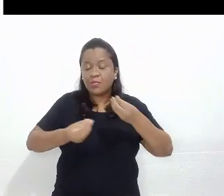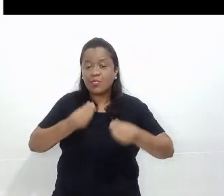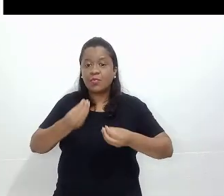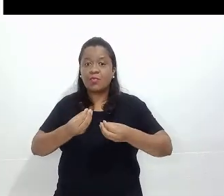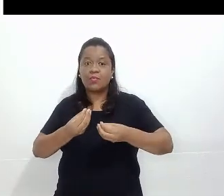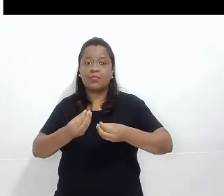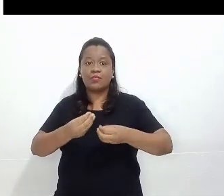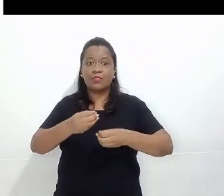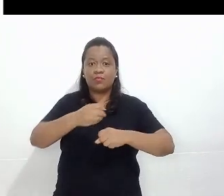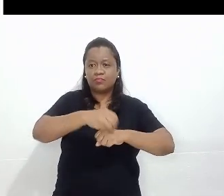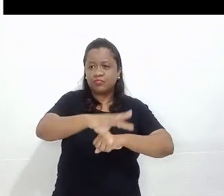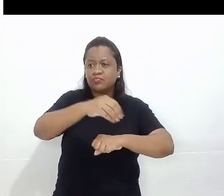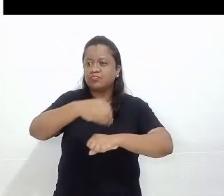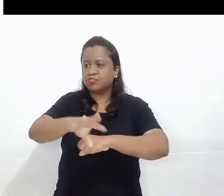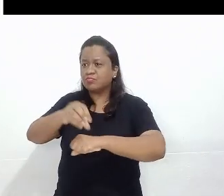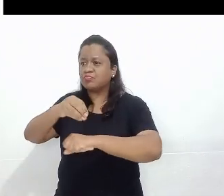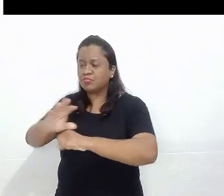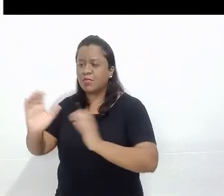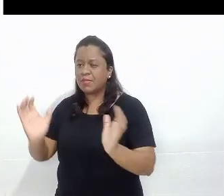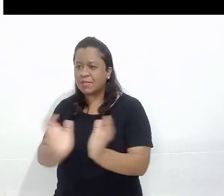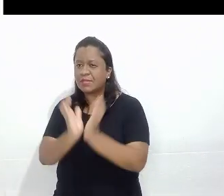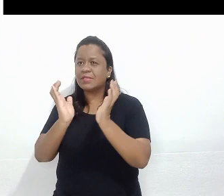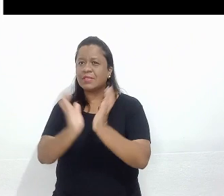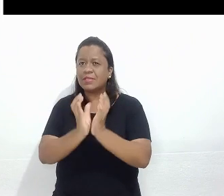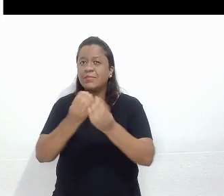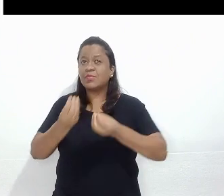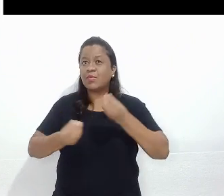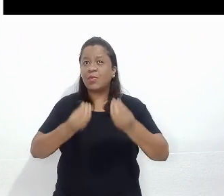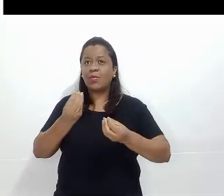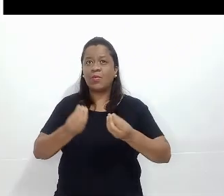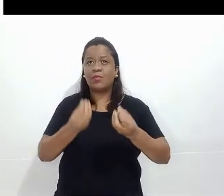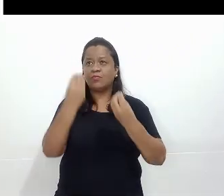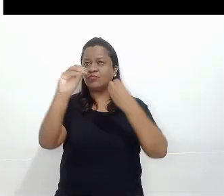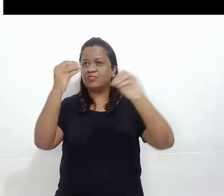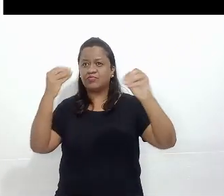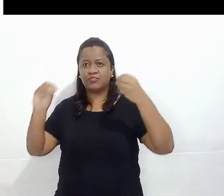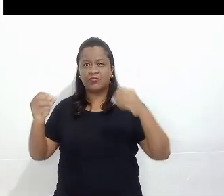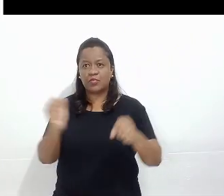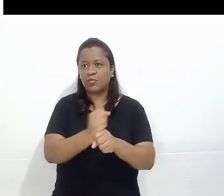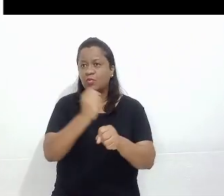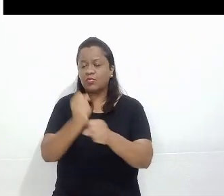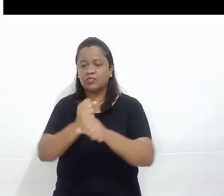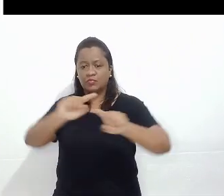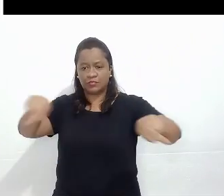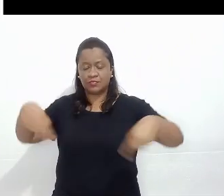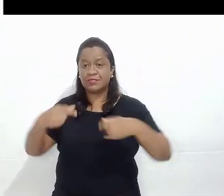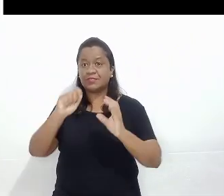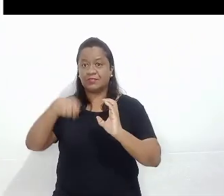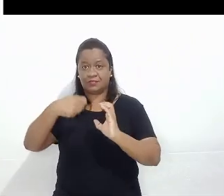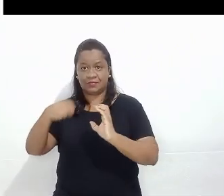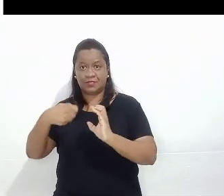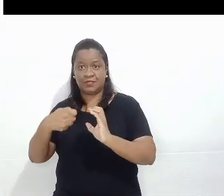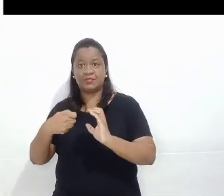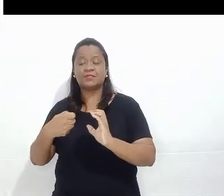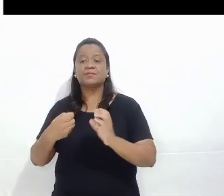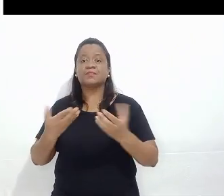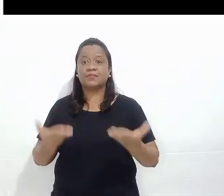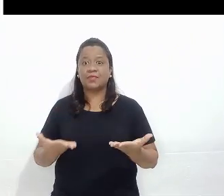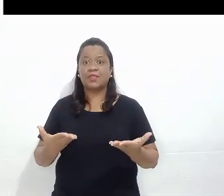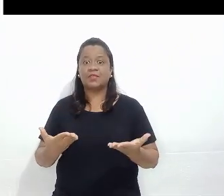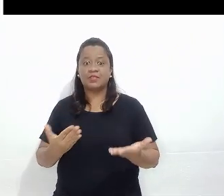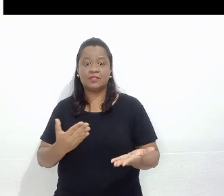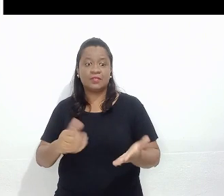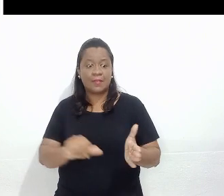equipe esse set de filmagem, como é que ele vai ser montado, como é que as coisas vão acontecer. Tá? Então ele está desde a